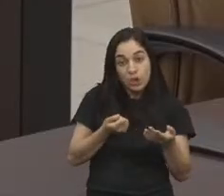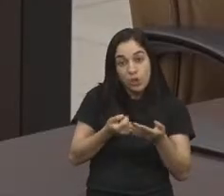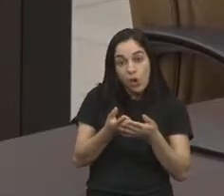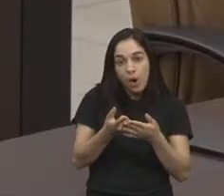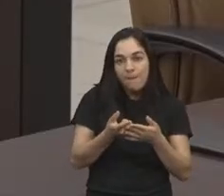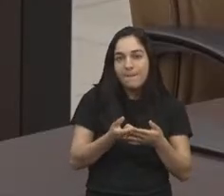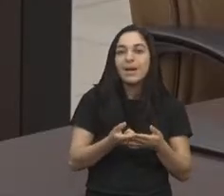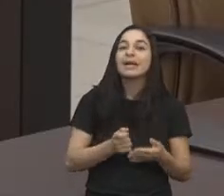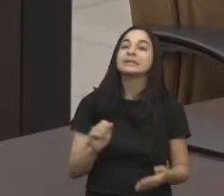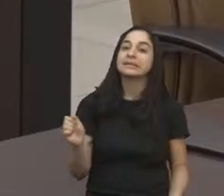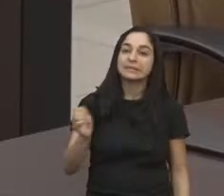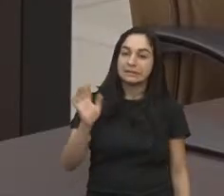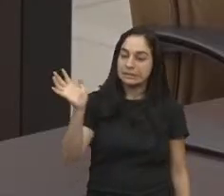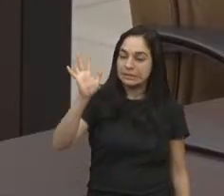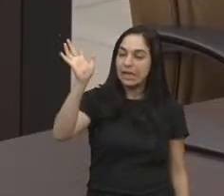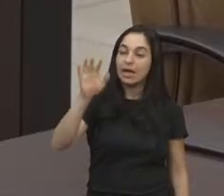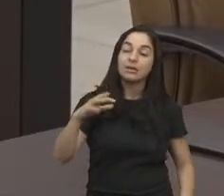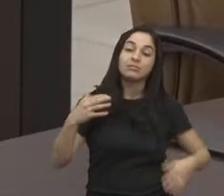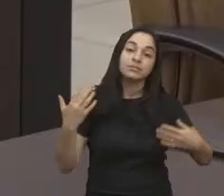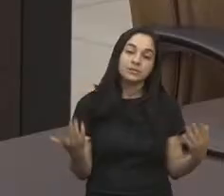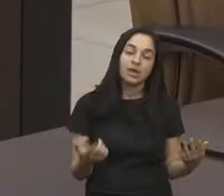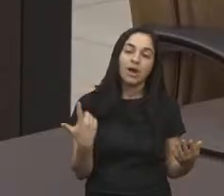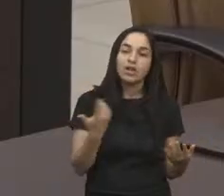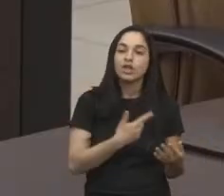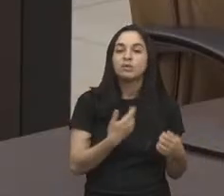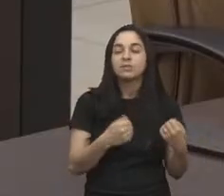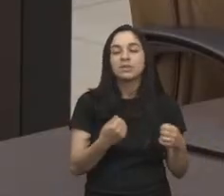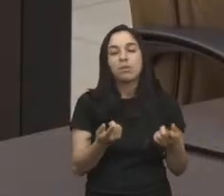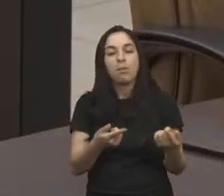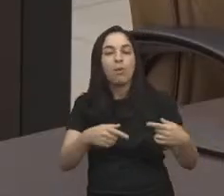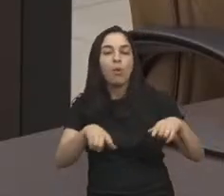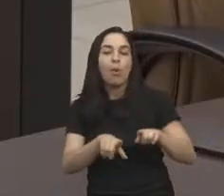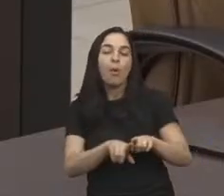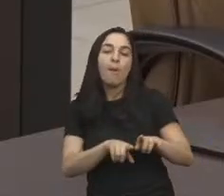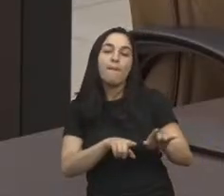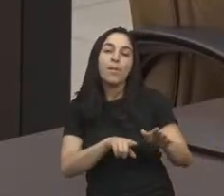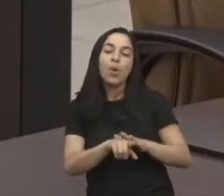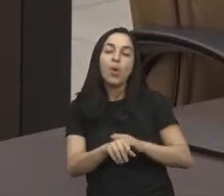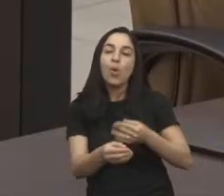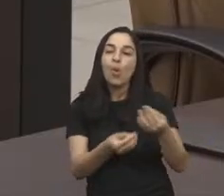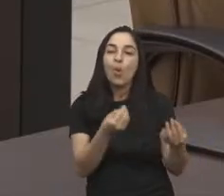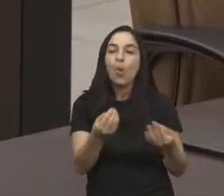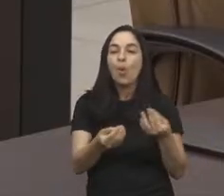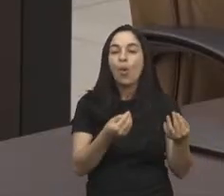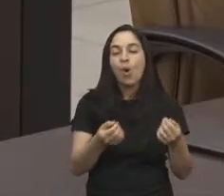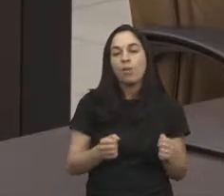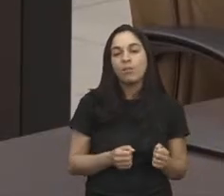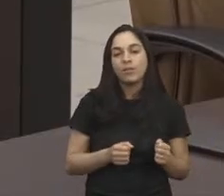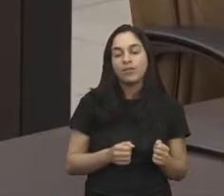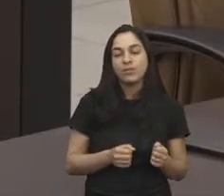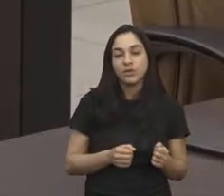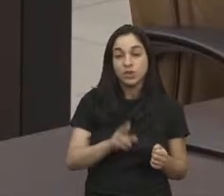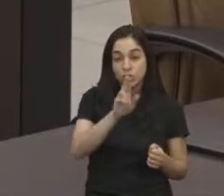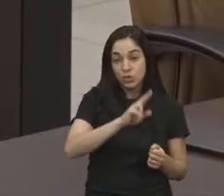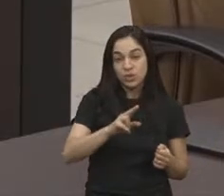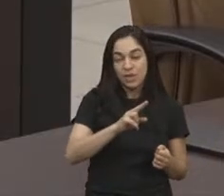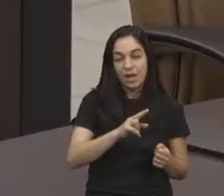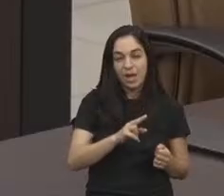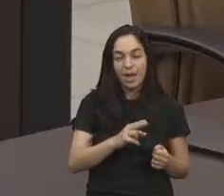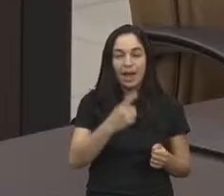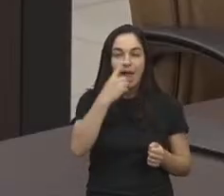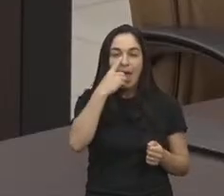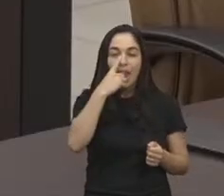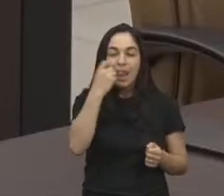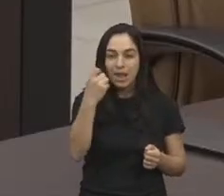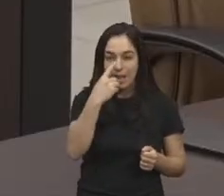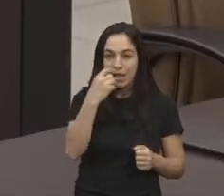a bica corrida. Então, assim, a gente faz essa parceria do reciclado. Eu queria saber como que está a questão do recentulho, porque é muito importante a gente utilizar